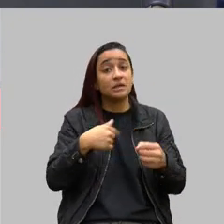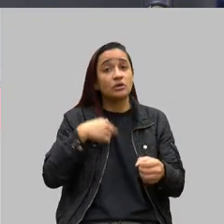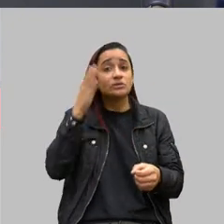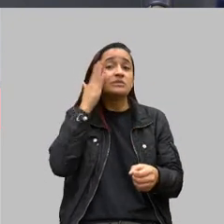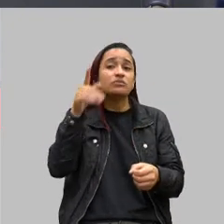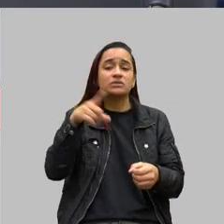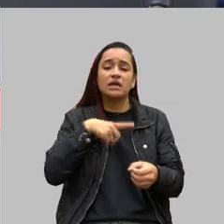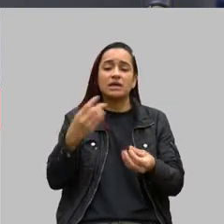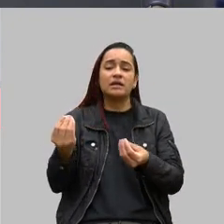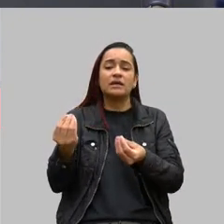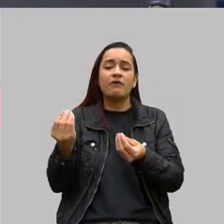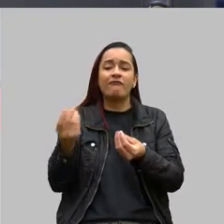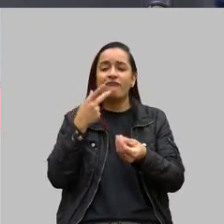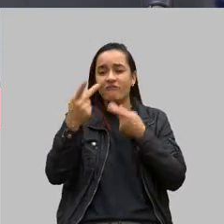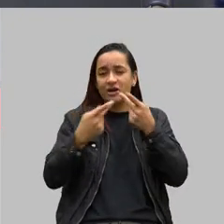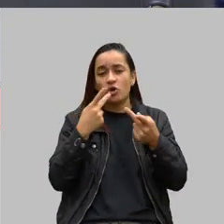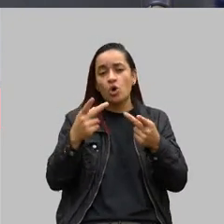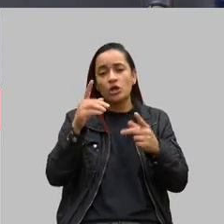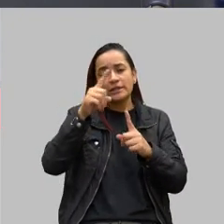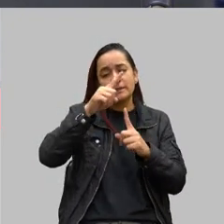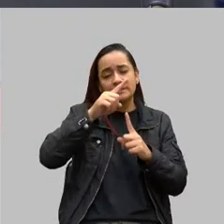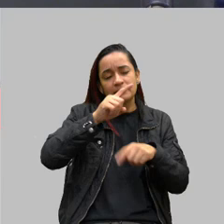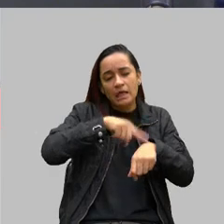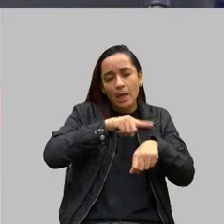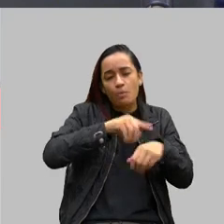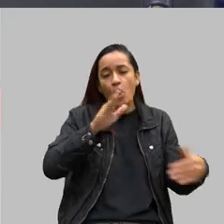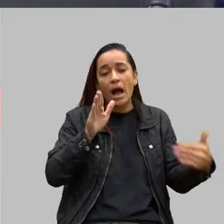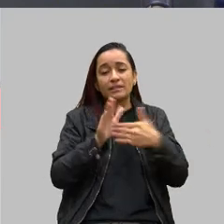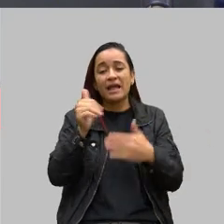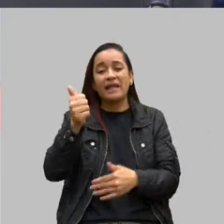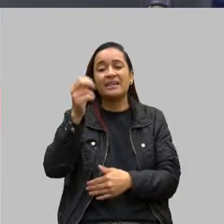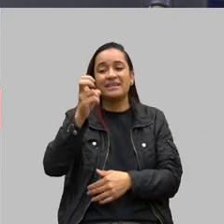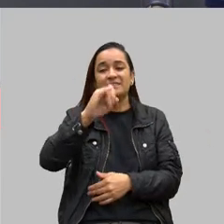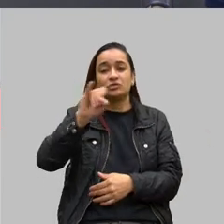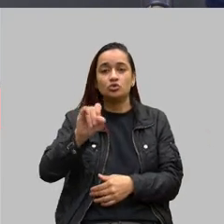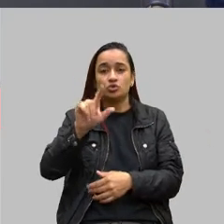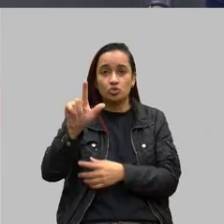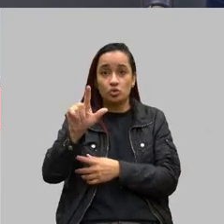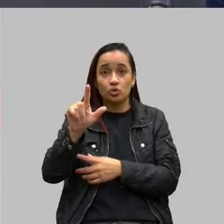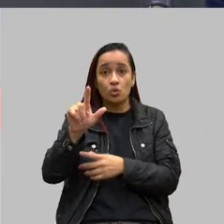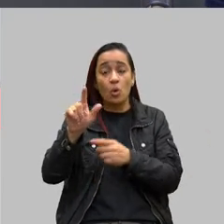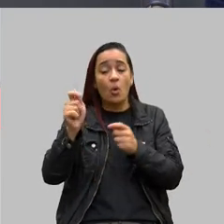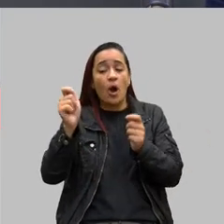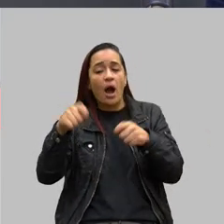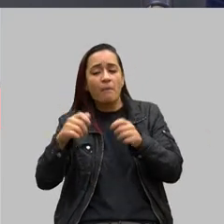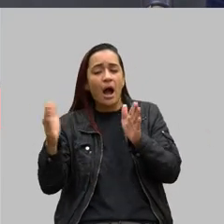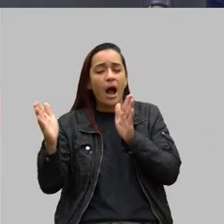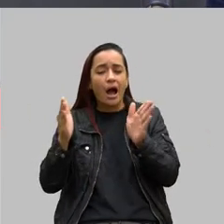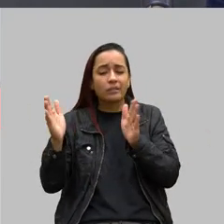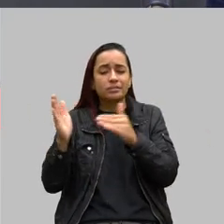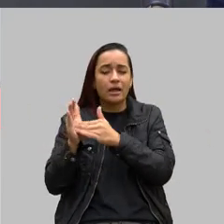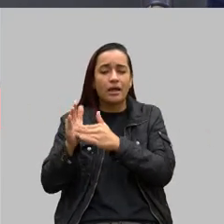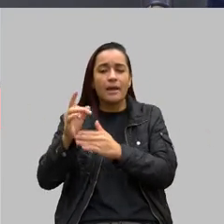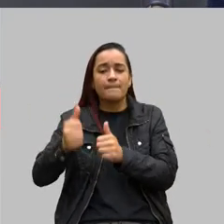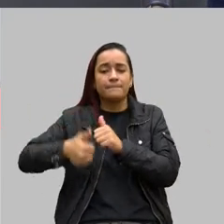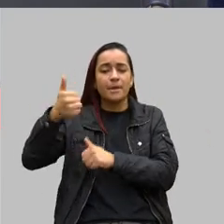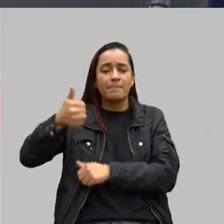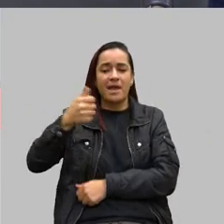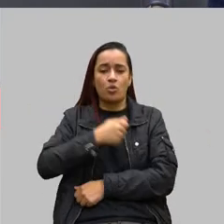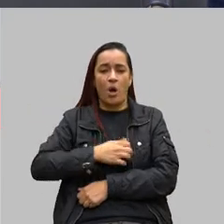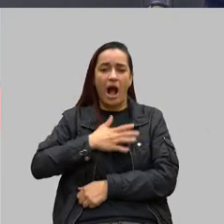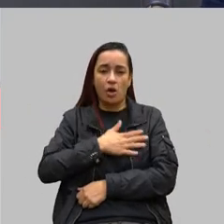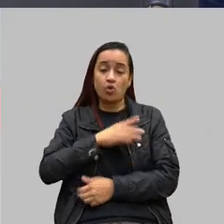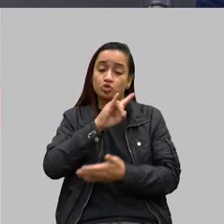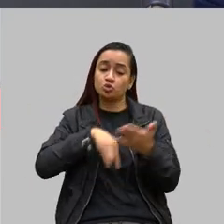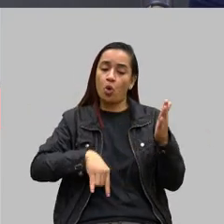15 de de dia Julho mas com a com possibilidade até primeiro de agosto já saía o edital